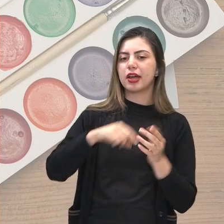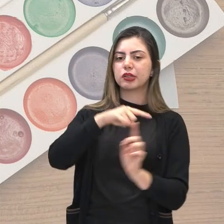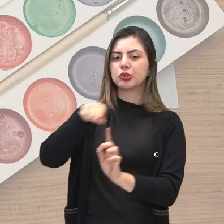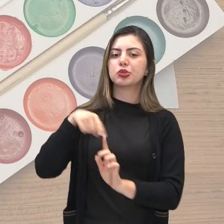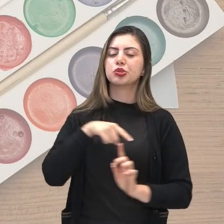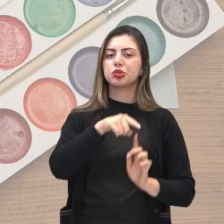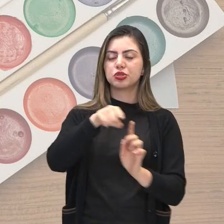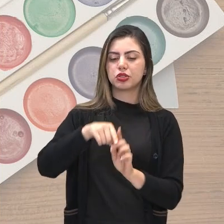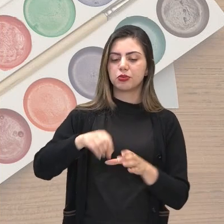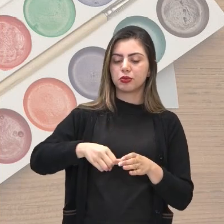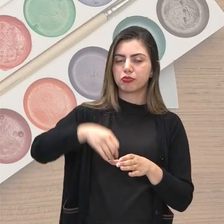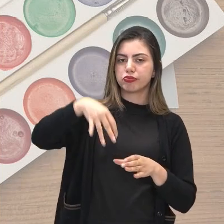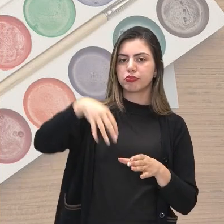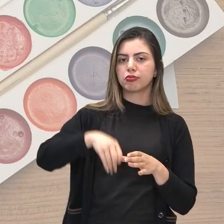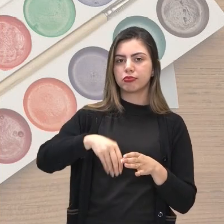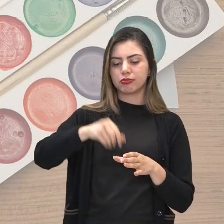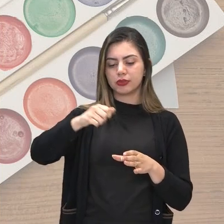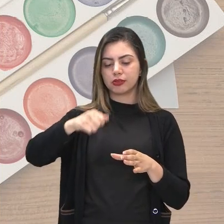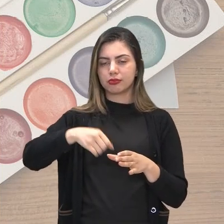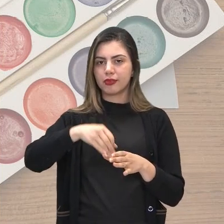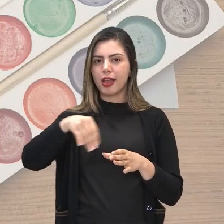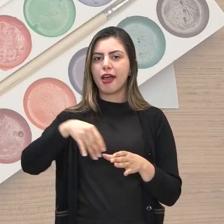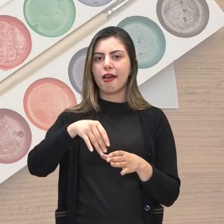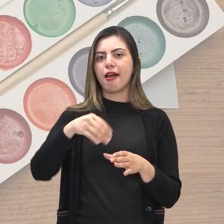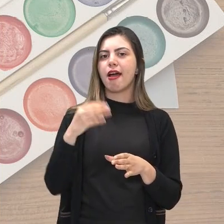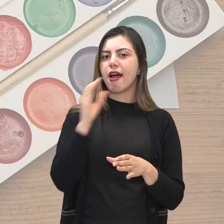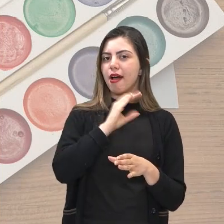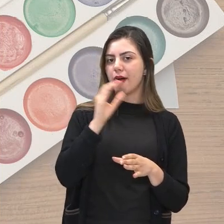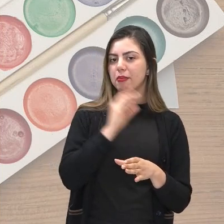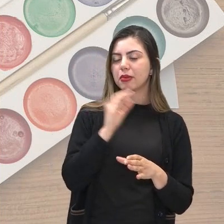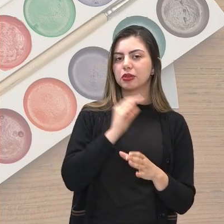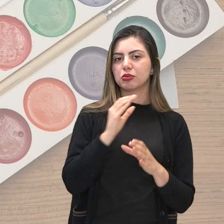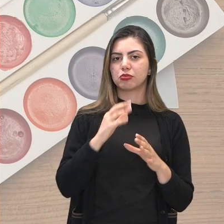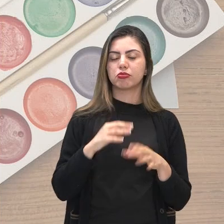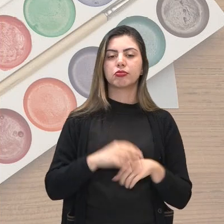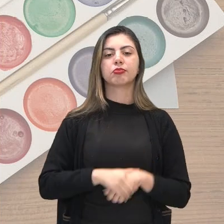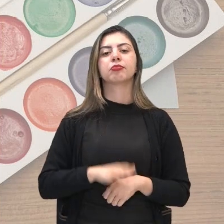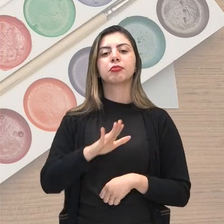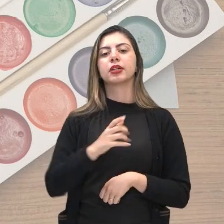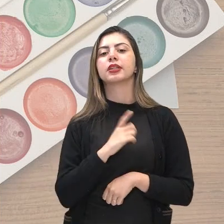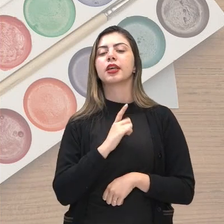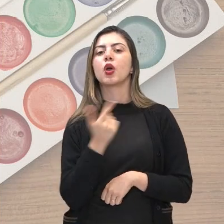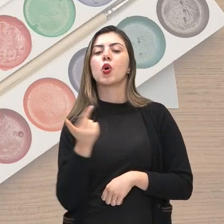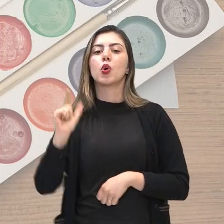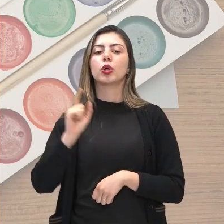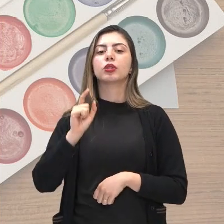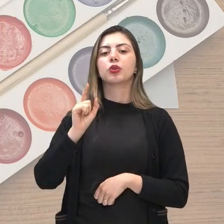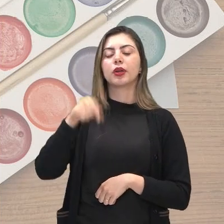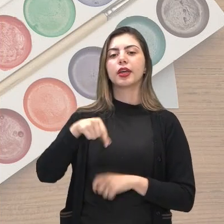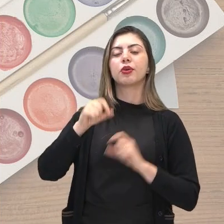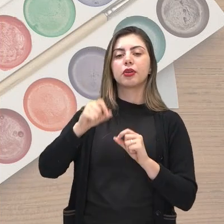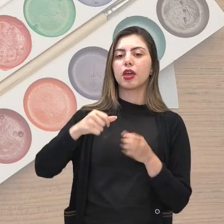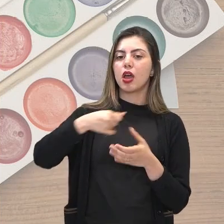uma secagem mais rápida. E temos a nossa famosa tinta a óleo, que